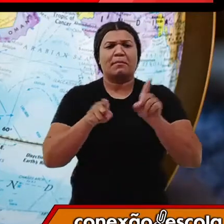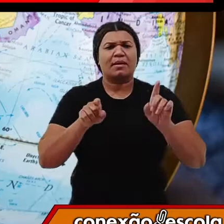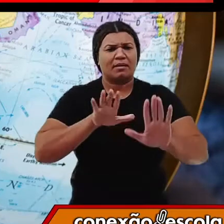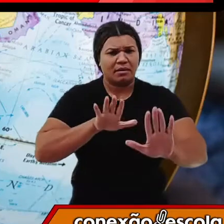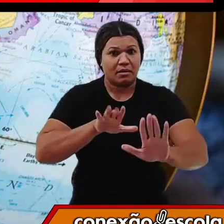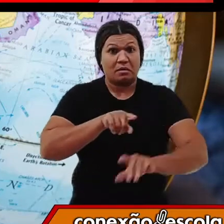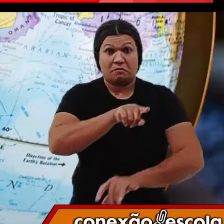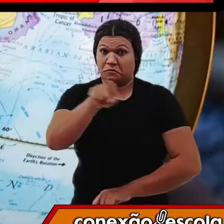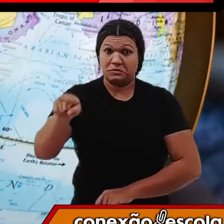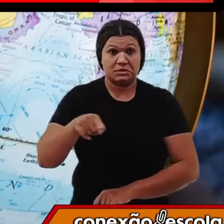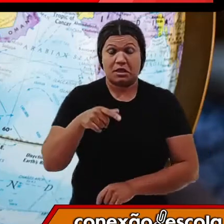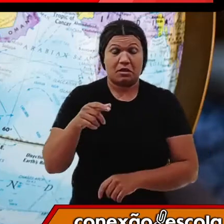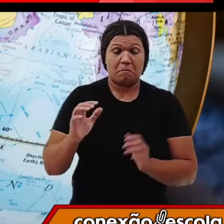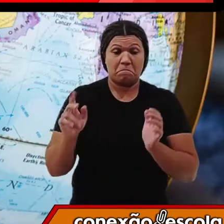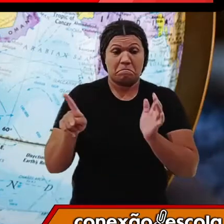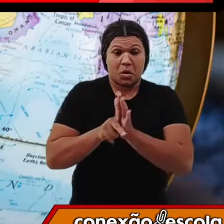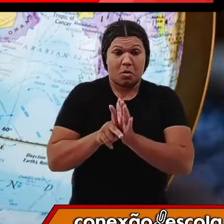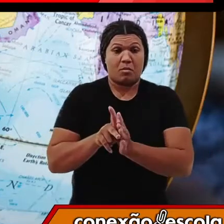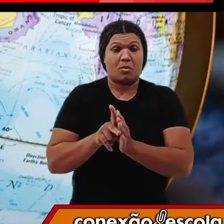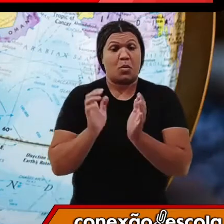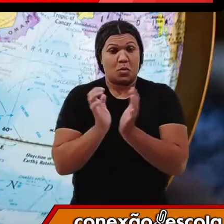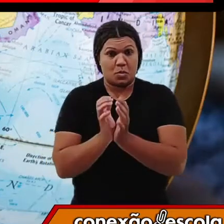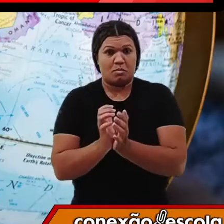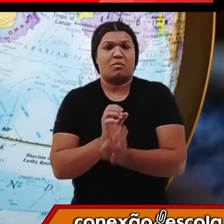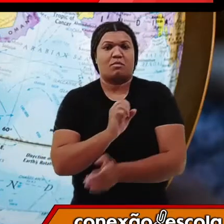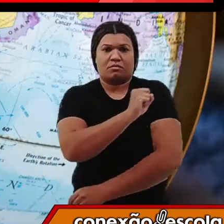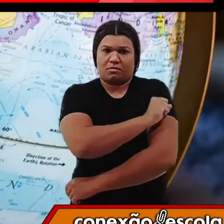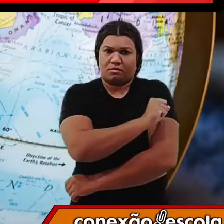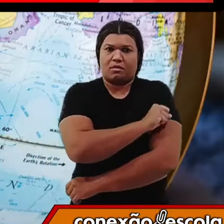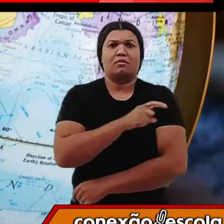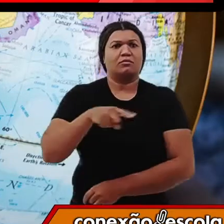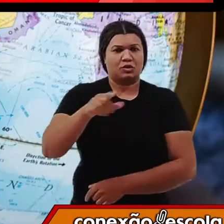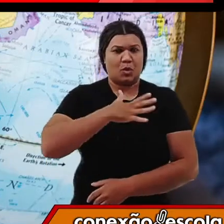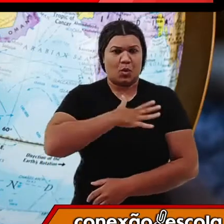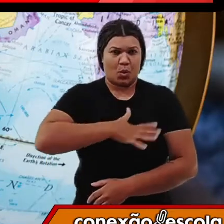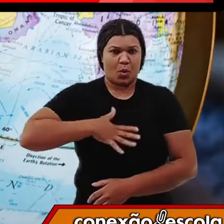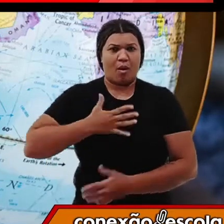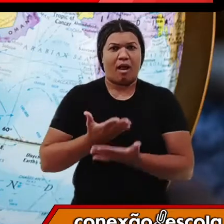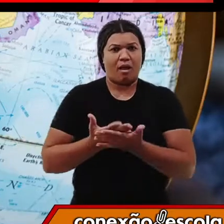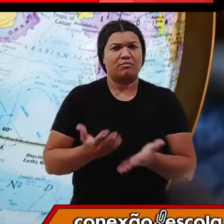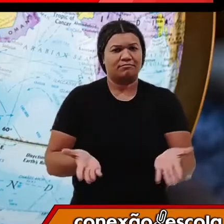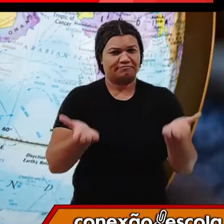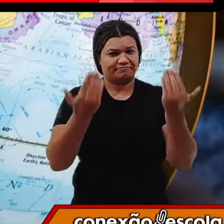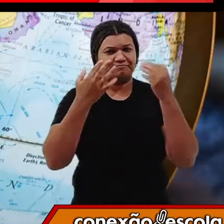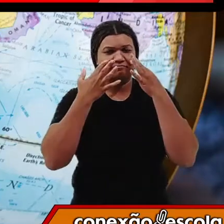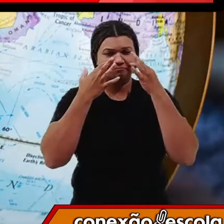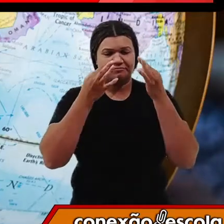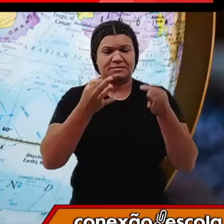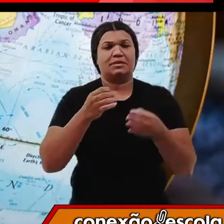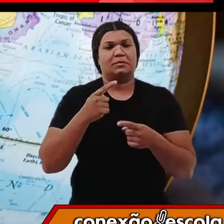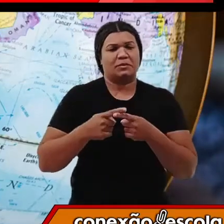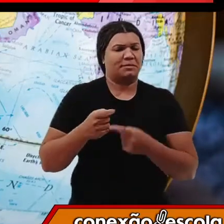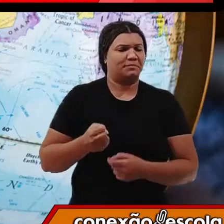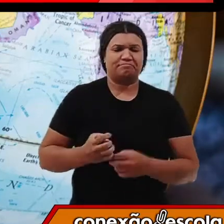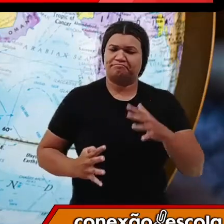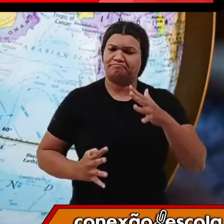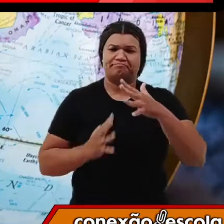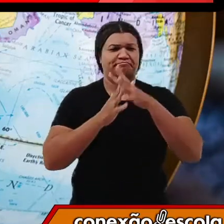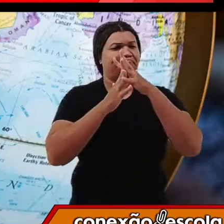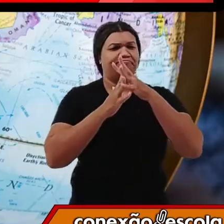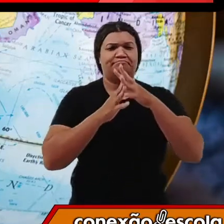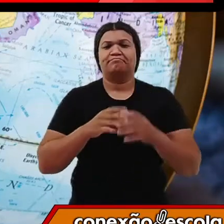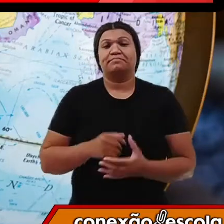você não faz parte desse agrupamento e curtiu a aula de hoje, vem com a gente que o negócio tá massa, tá